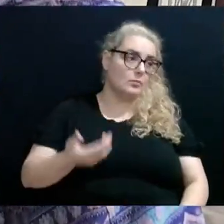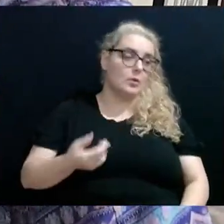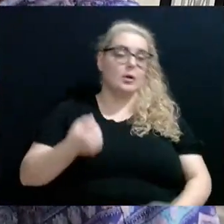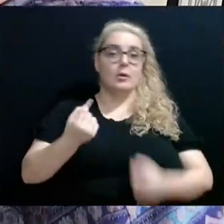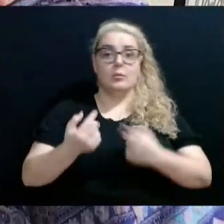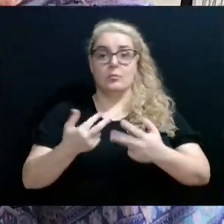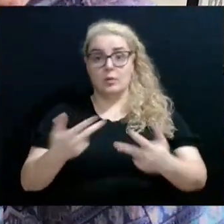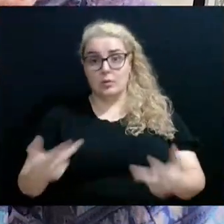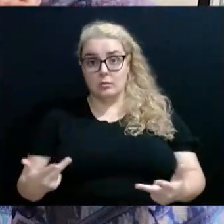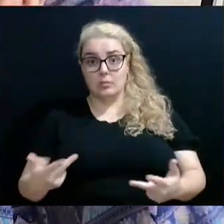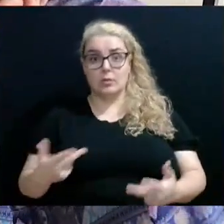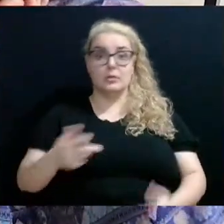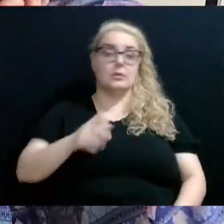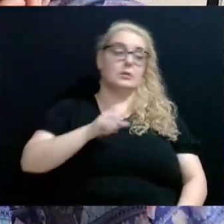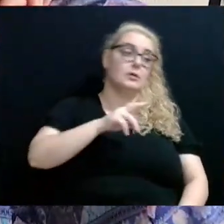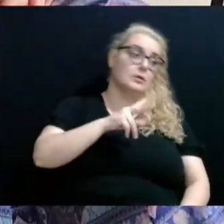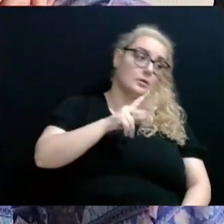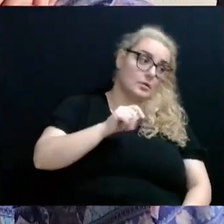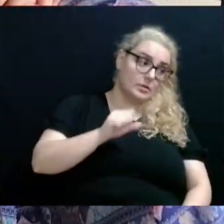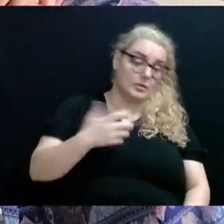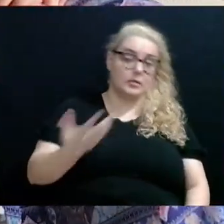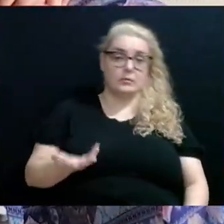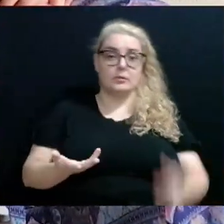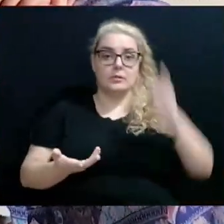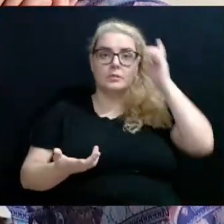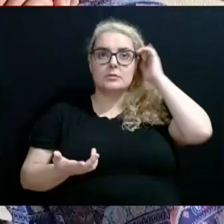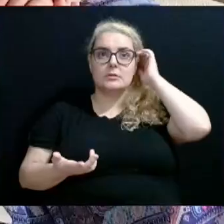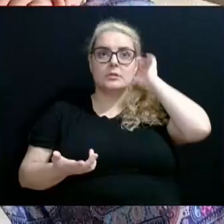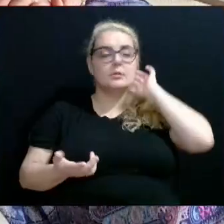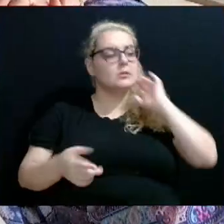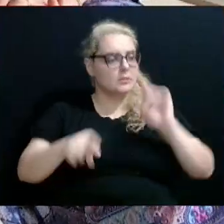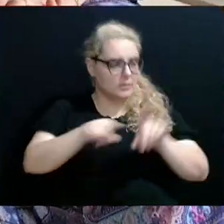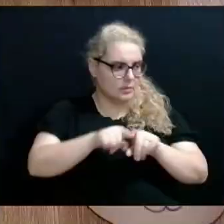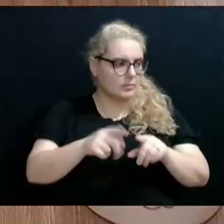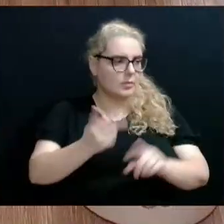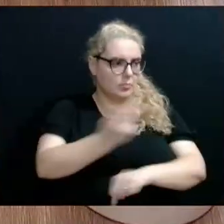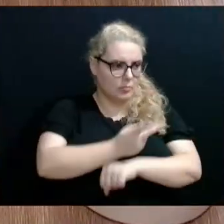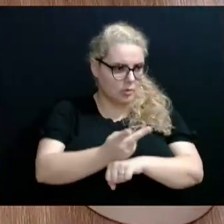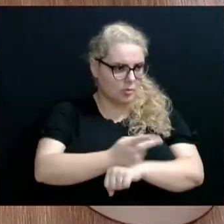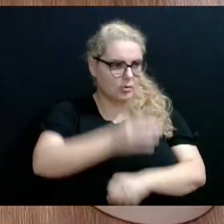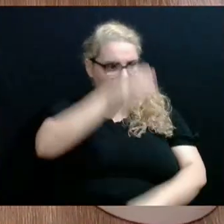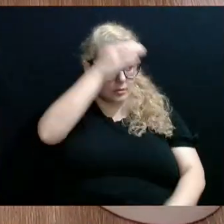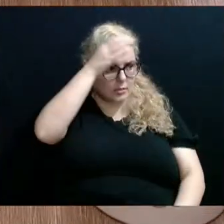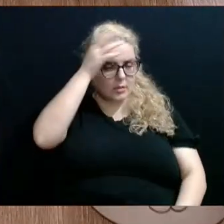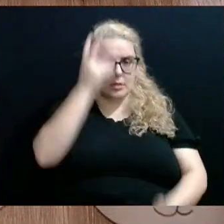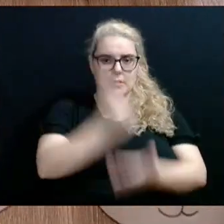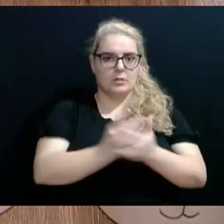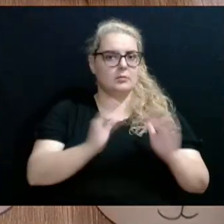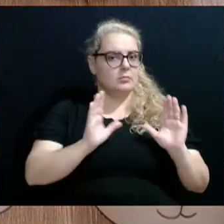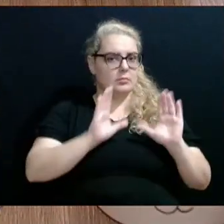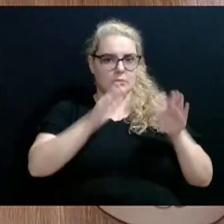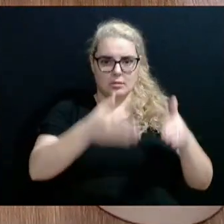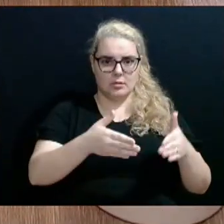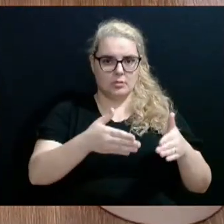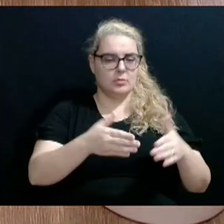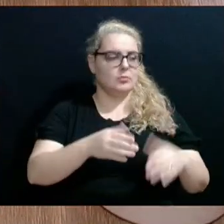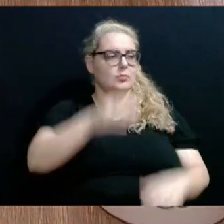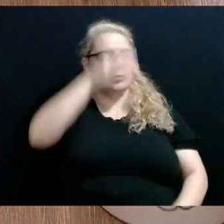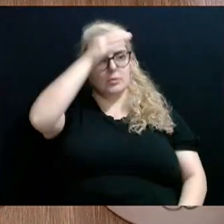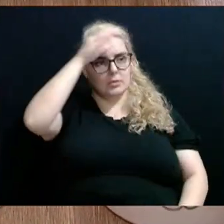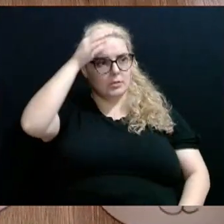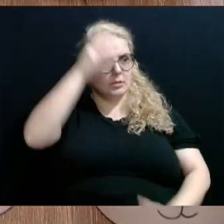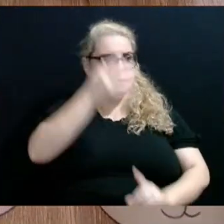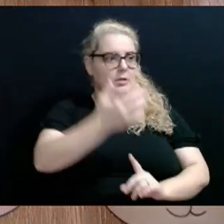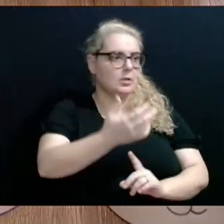tem ervas e tudo mais. Você também busca esse cliente ou não? É sempre fechado para o cliente da terapia? Não,